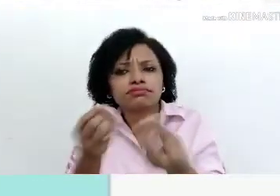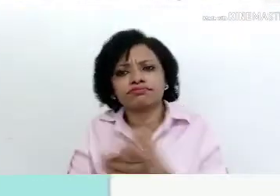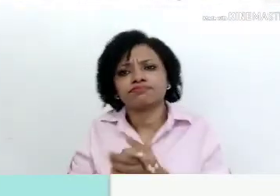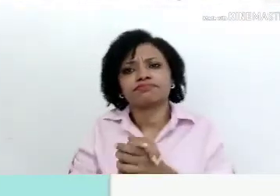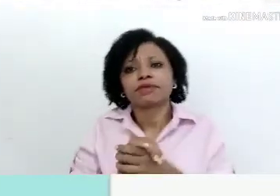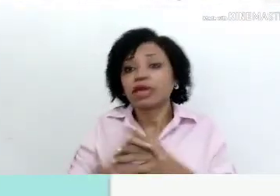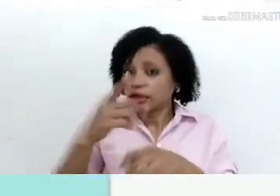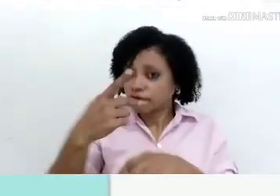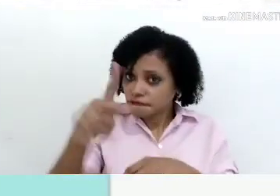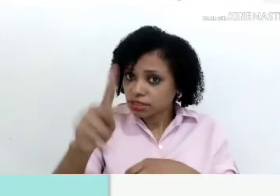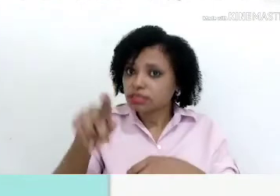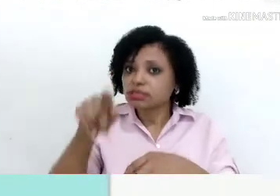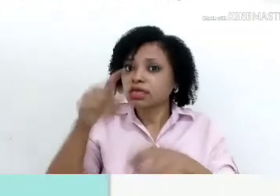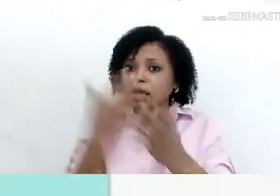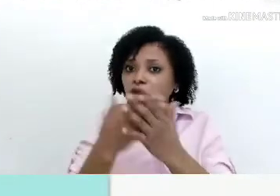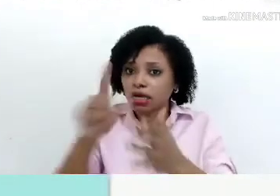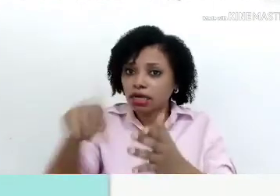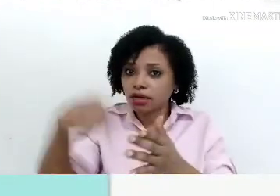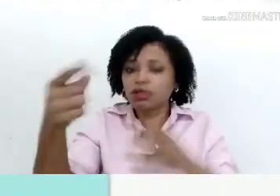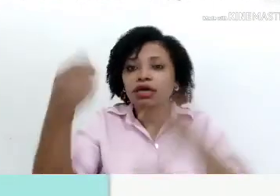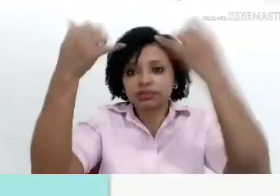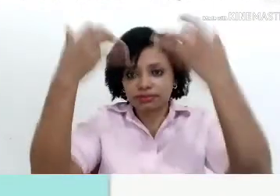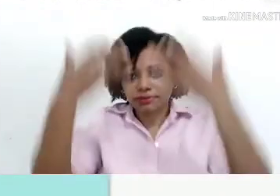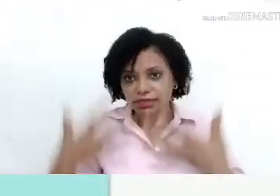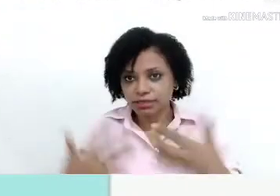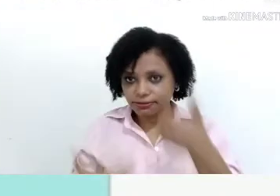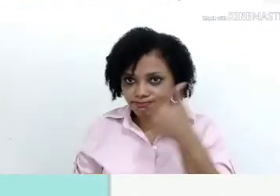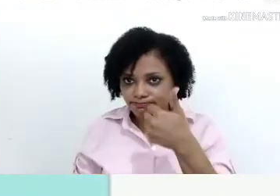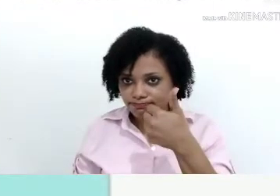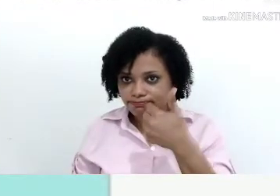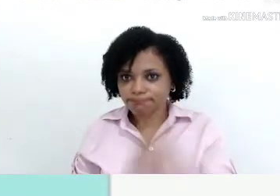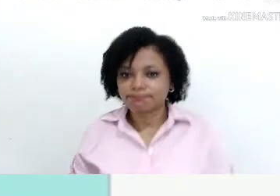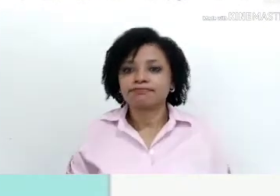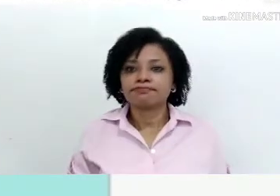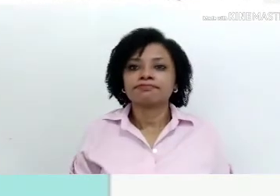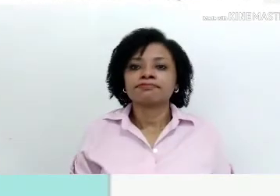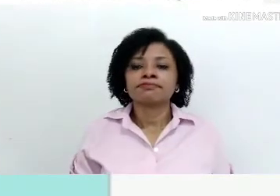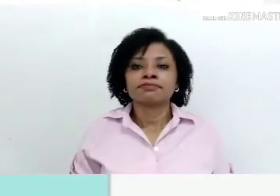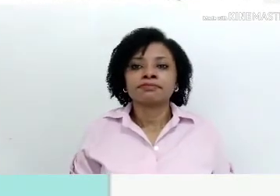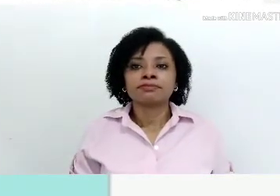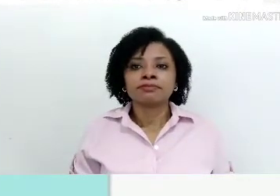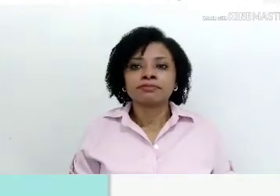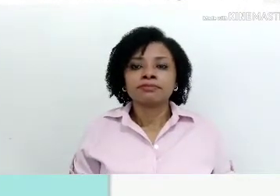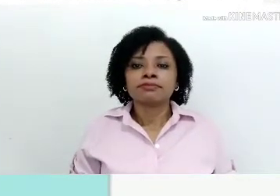Como é que vai ser isso? Também me explicam na próxima aula.